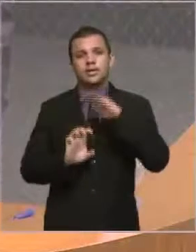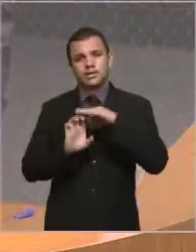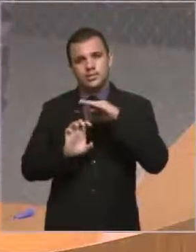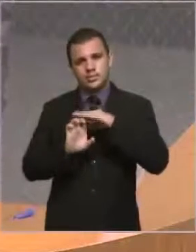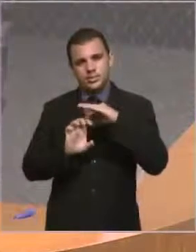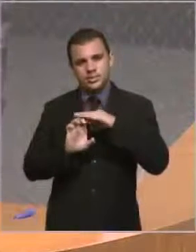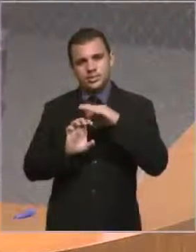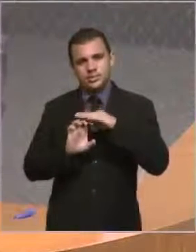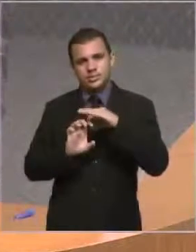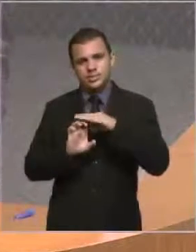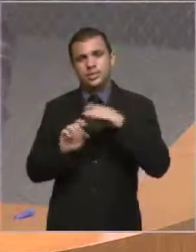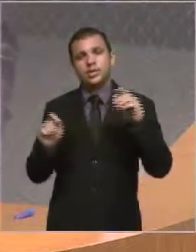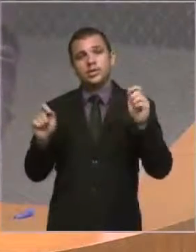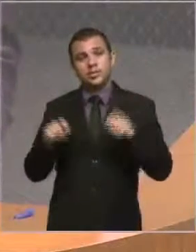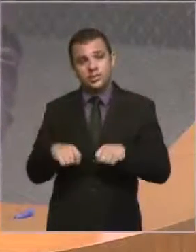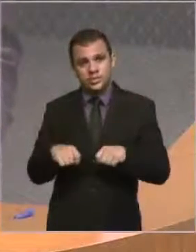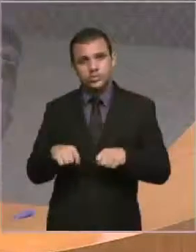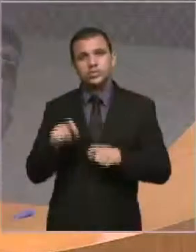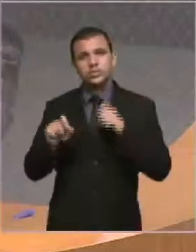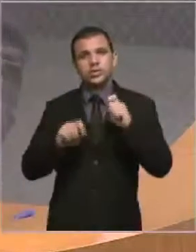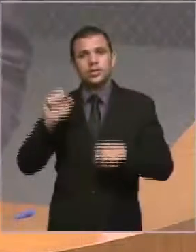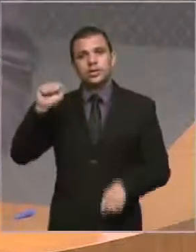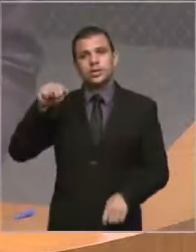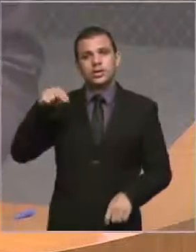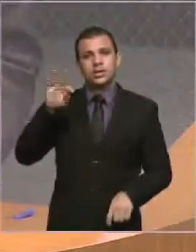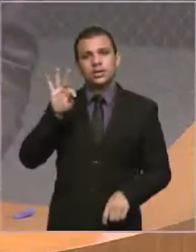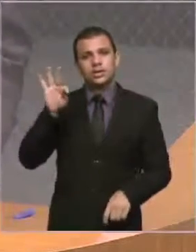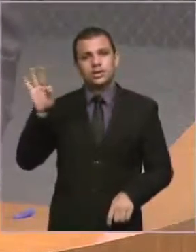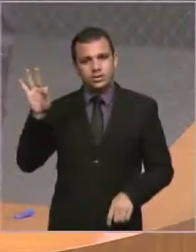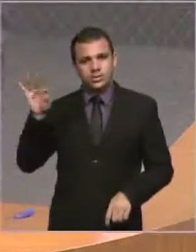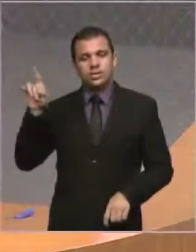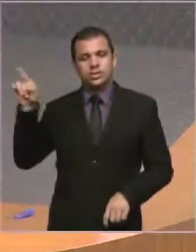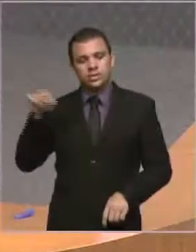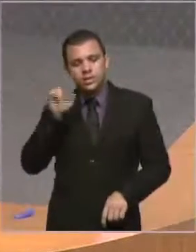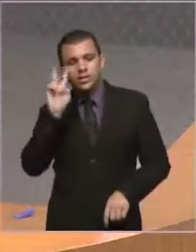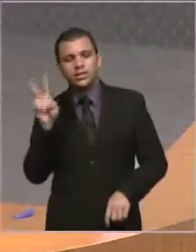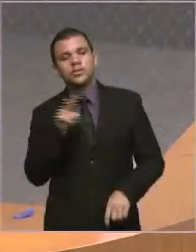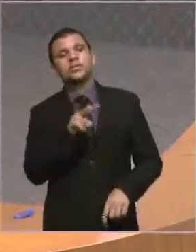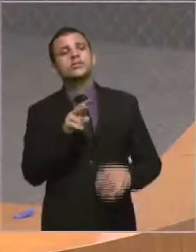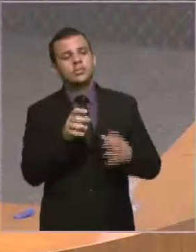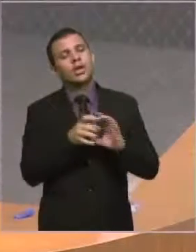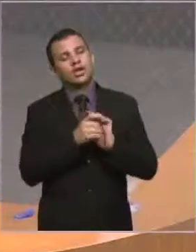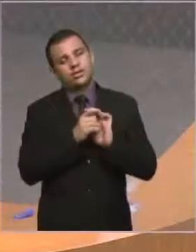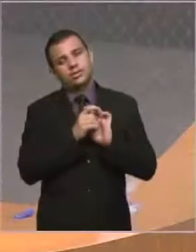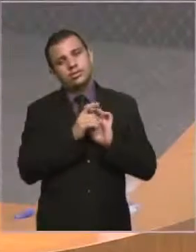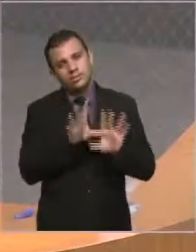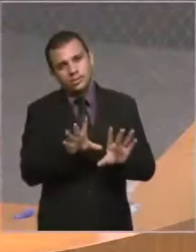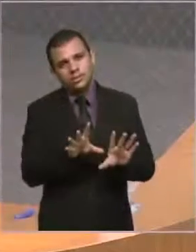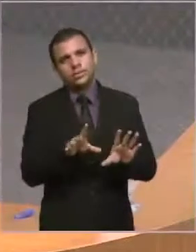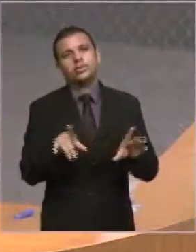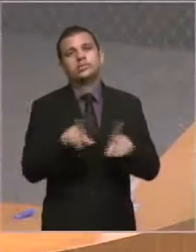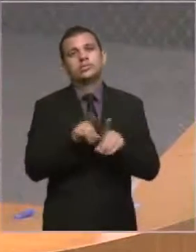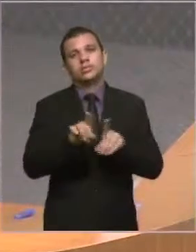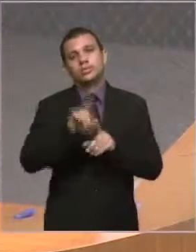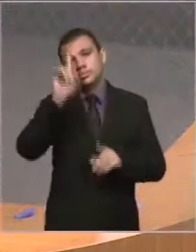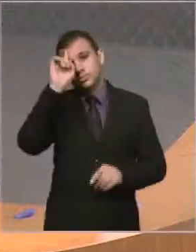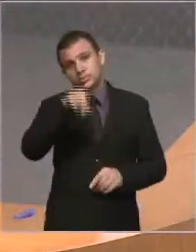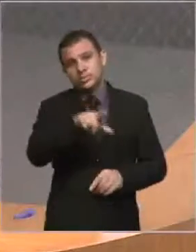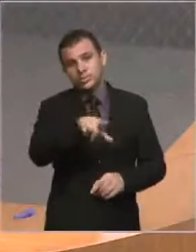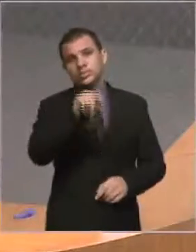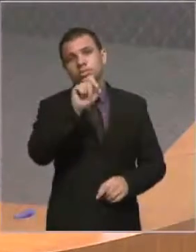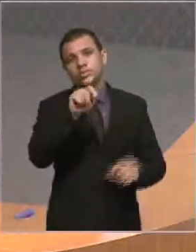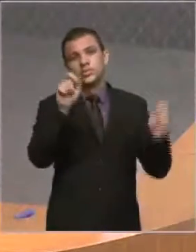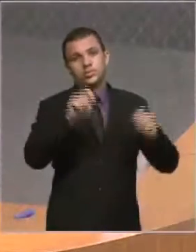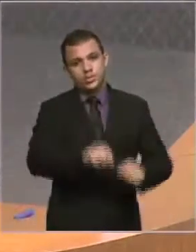que pudessem receber da DNTT a autorização e, por consequente, a delegação de